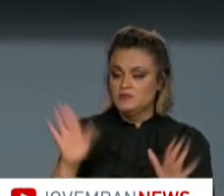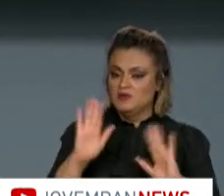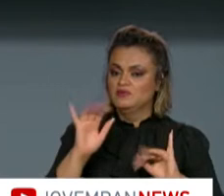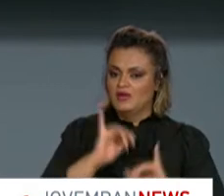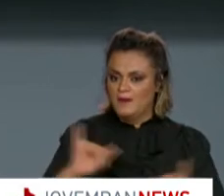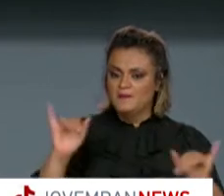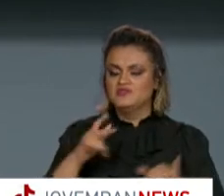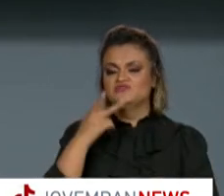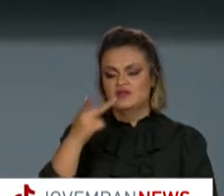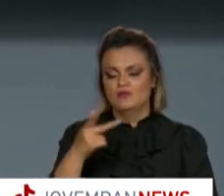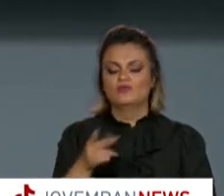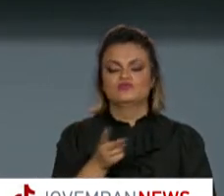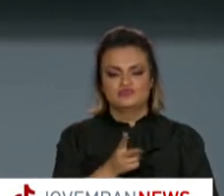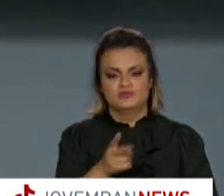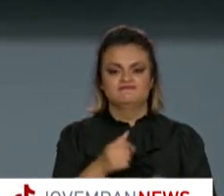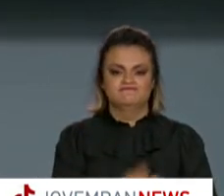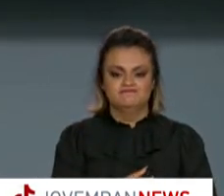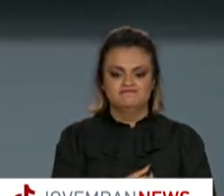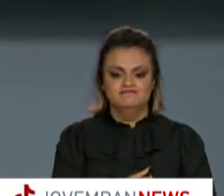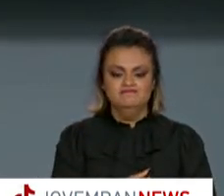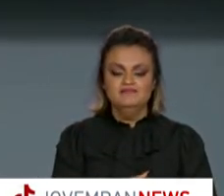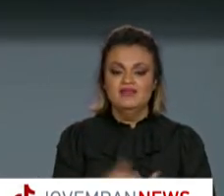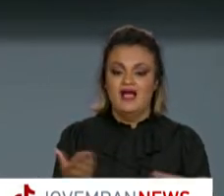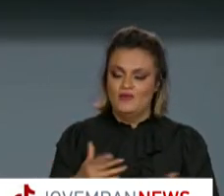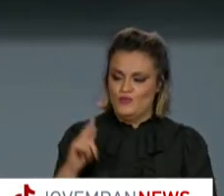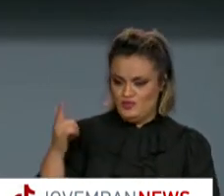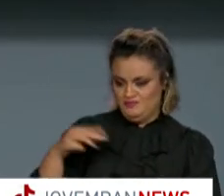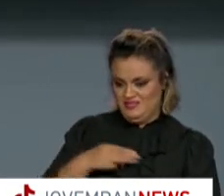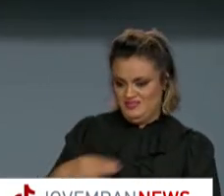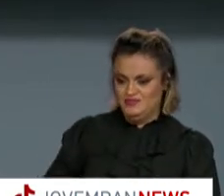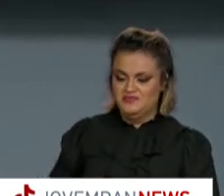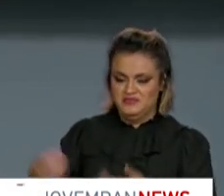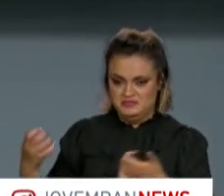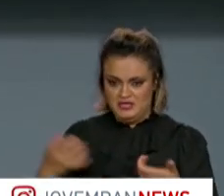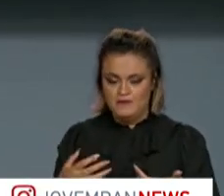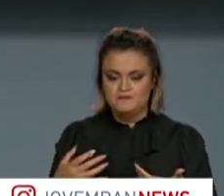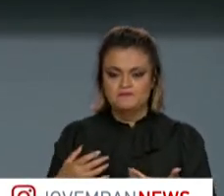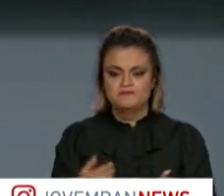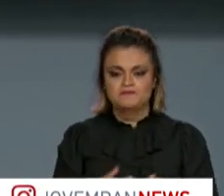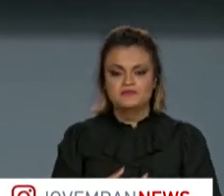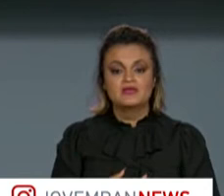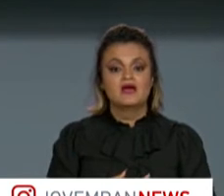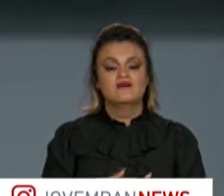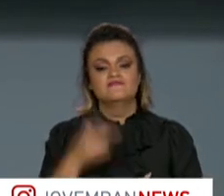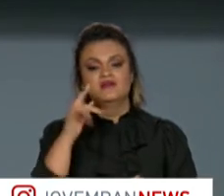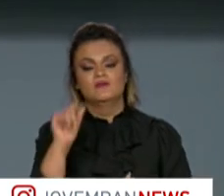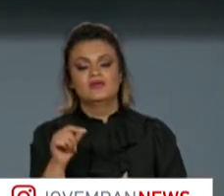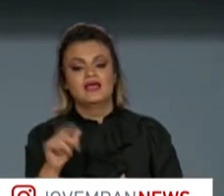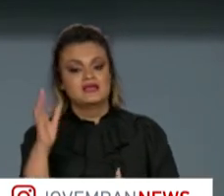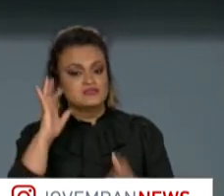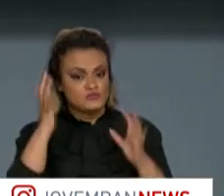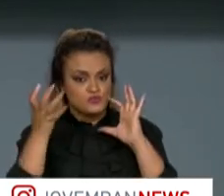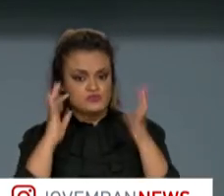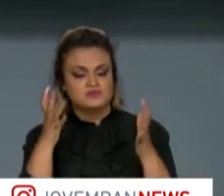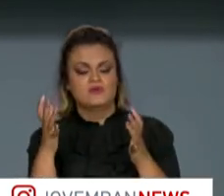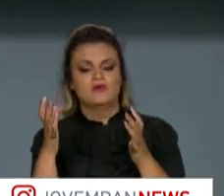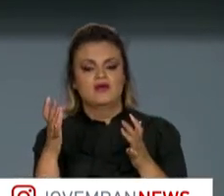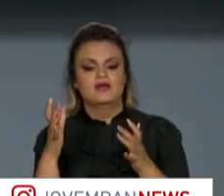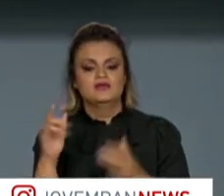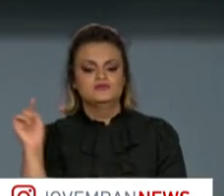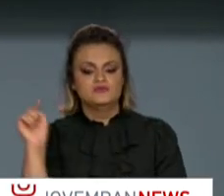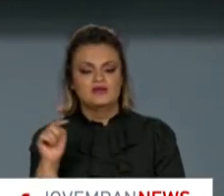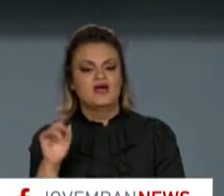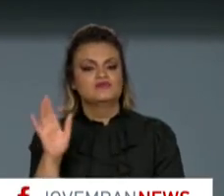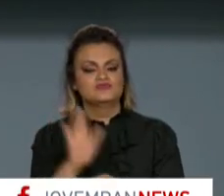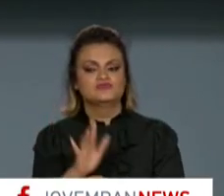e serão buscados. Termino para passar a palavra para o ministro Alexandre, dizendo que essa solução ela atendeu